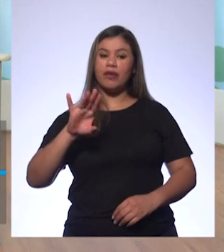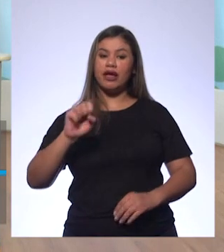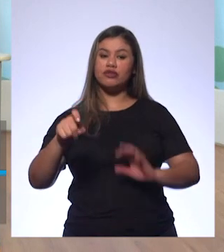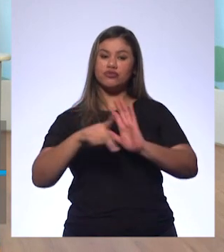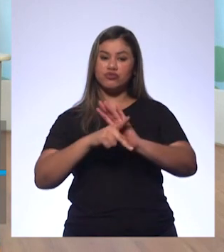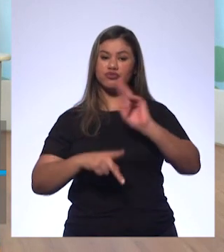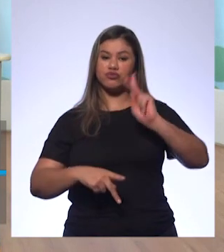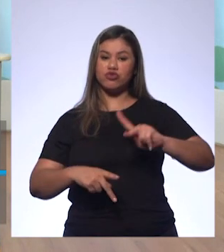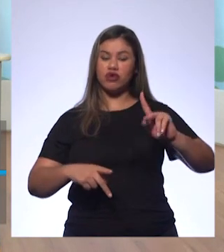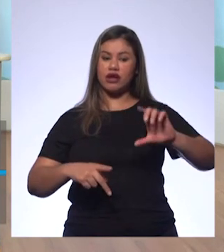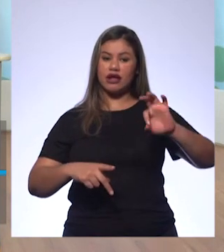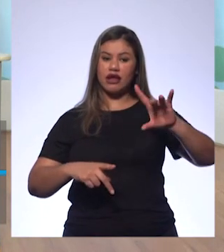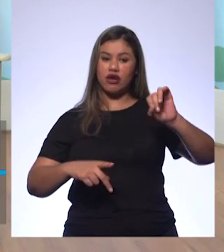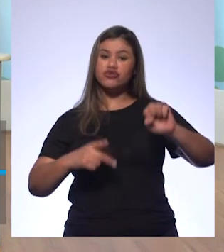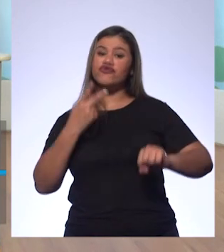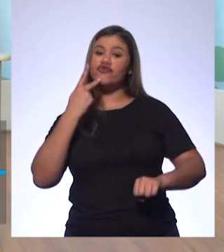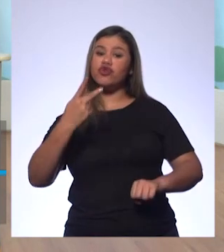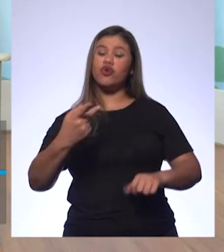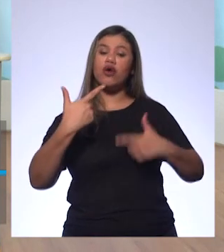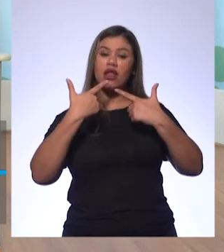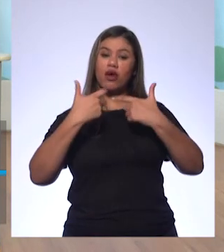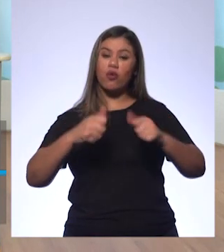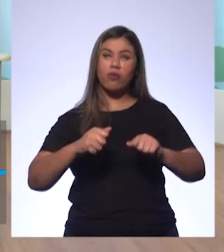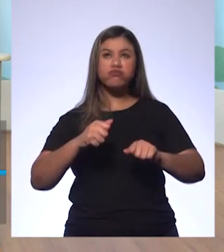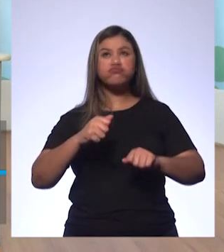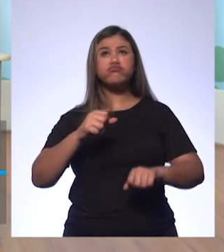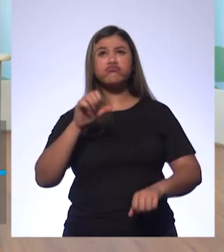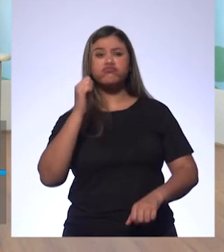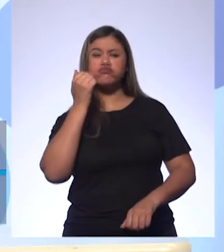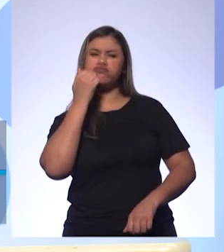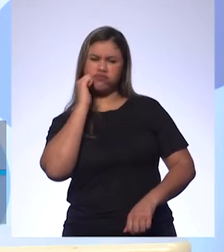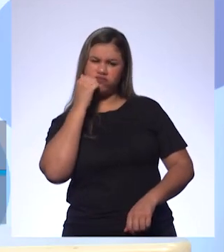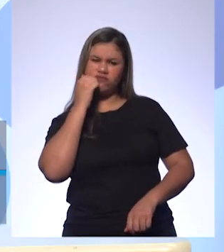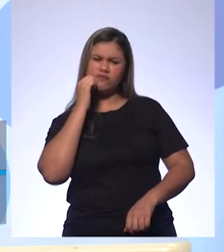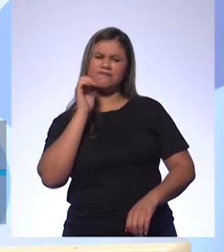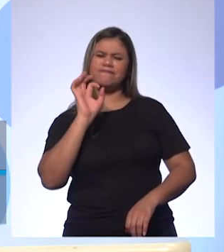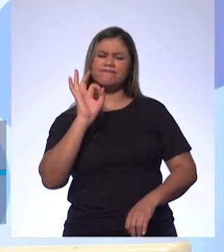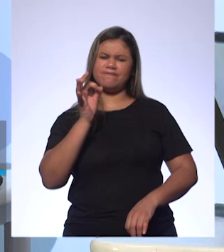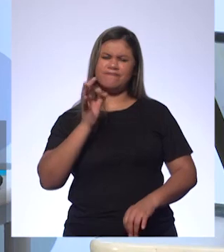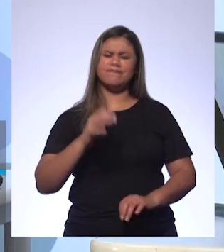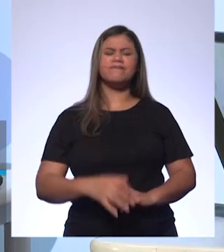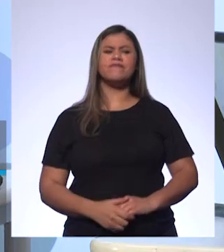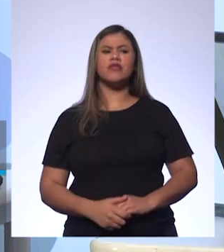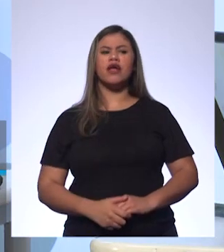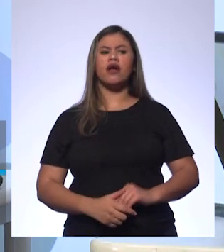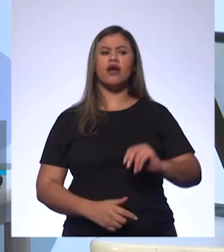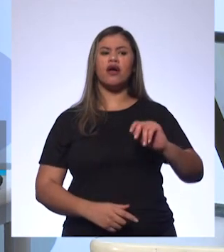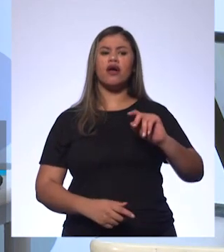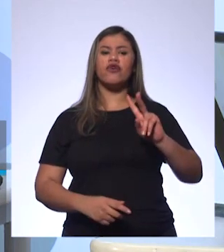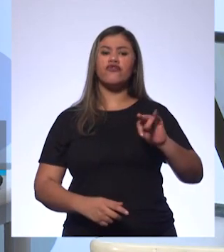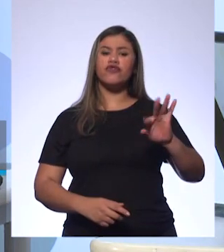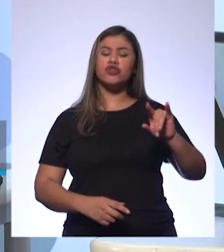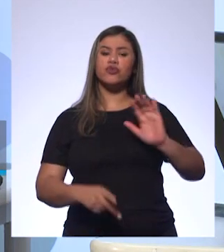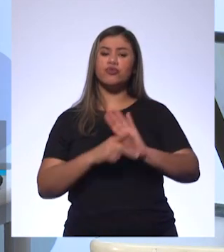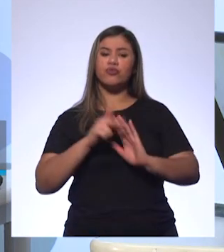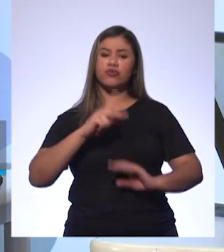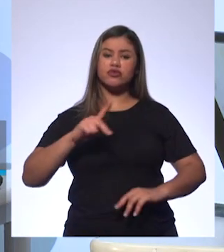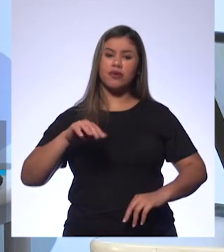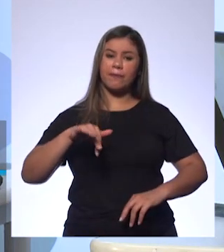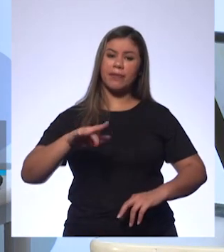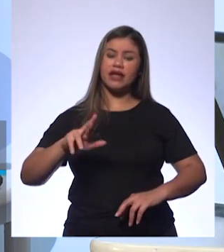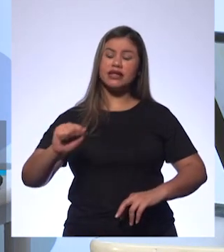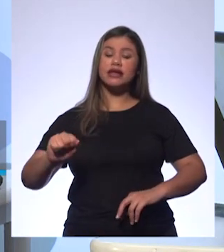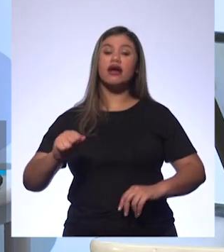uma linguagem científica. Linguagem científica. O Vitor Luciano, da Promaria, colocou: é adequado para o